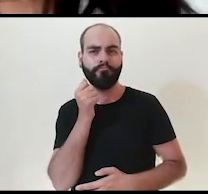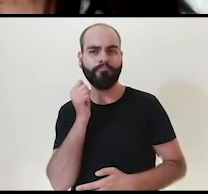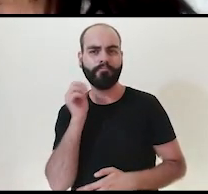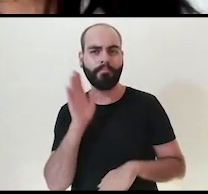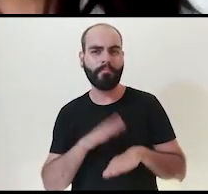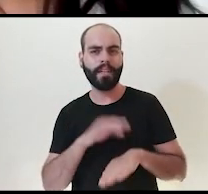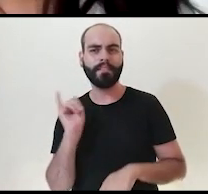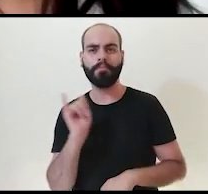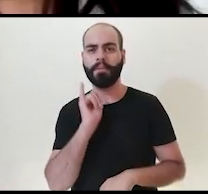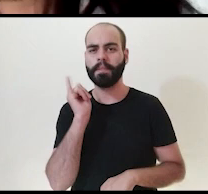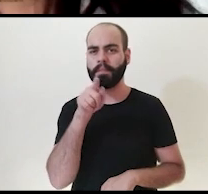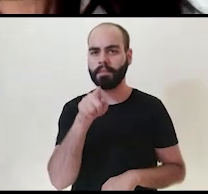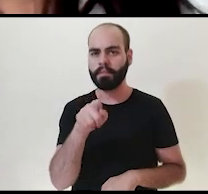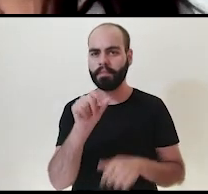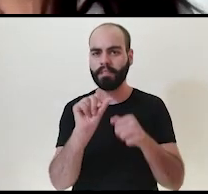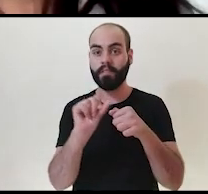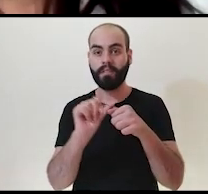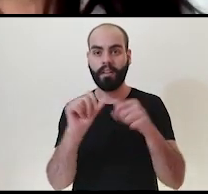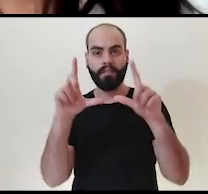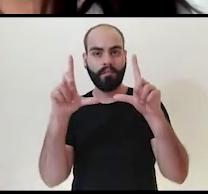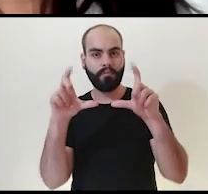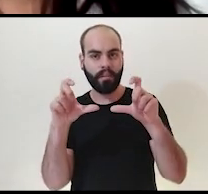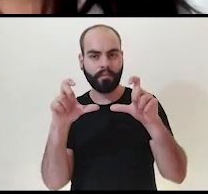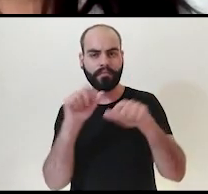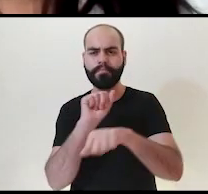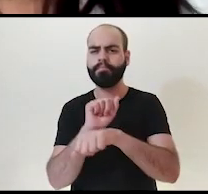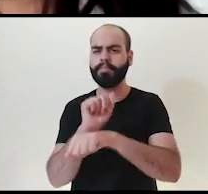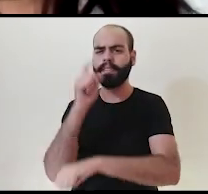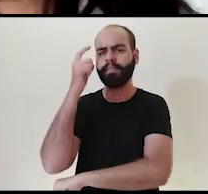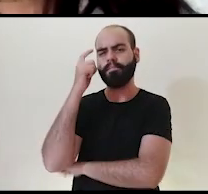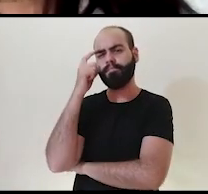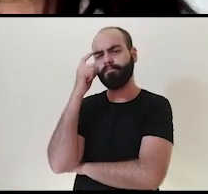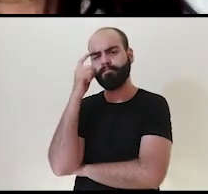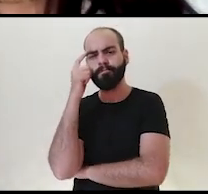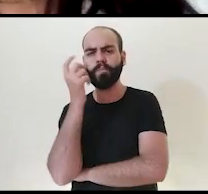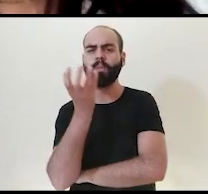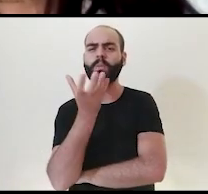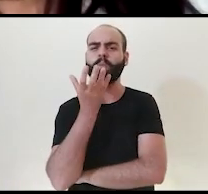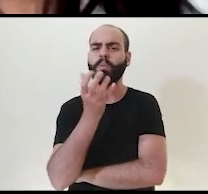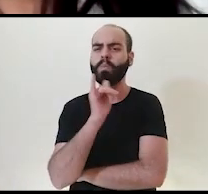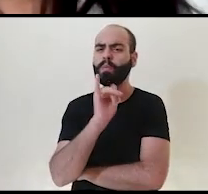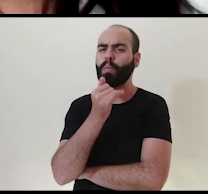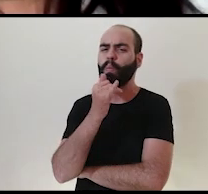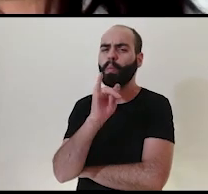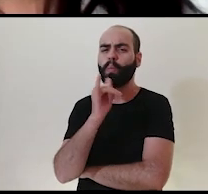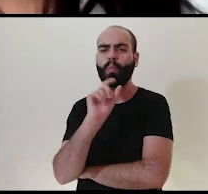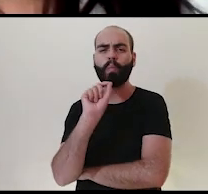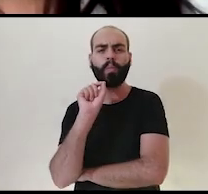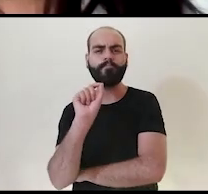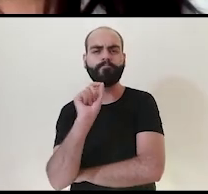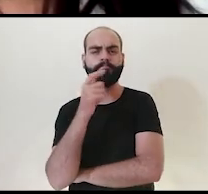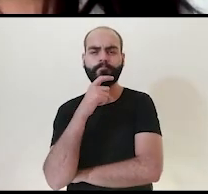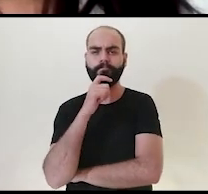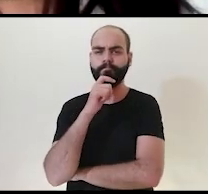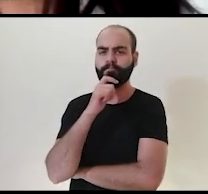você vai criar uma imagem. É você parar mesmo para pensar o que que eu quero contar com essa imagem.